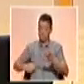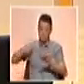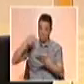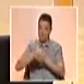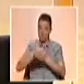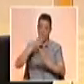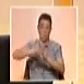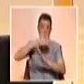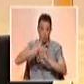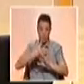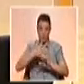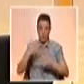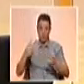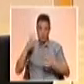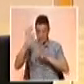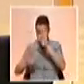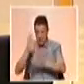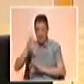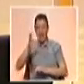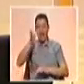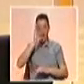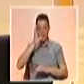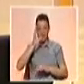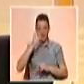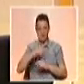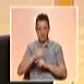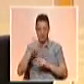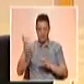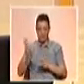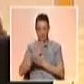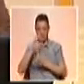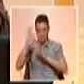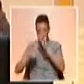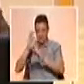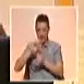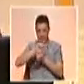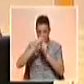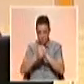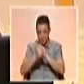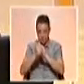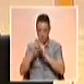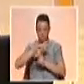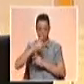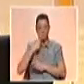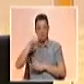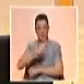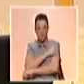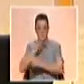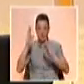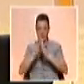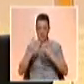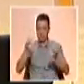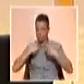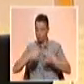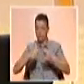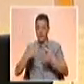A água fica mais cara. Pronto. O custo de tratamento de captar uma água, tratá-la e depois transportá-la até às nossas casas são, de facto, muito grandes. E